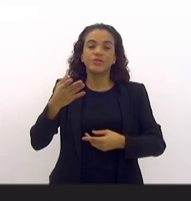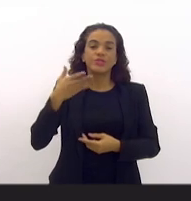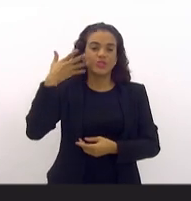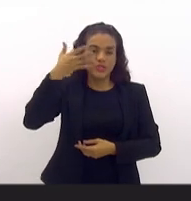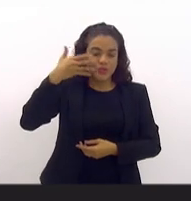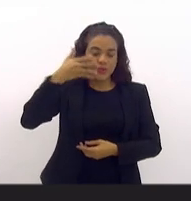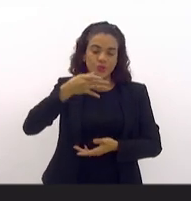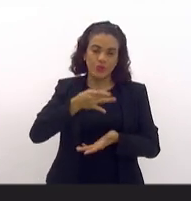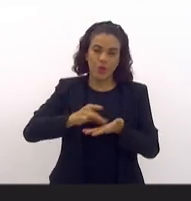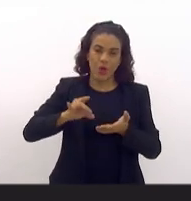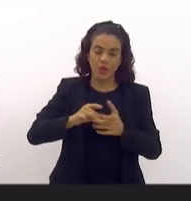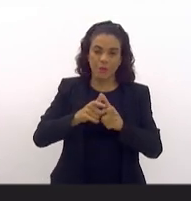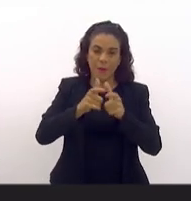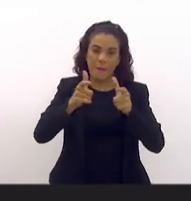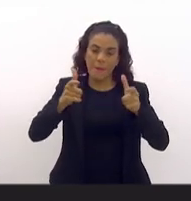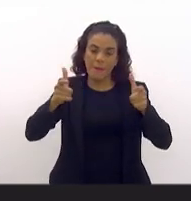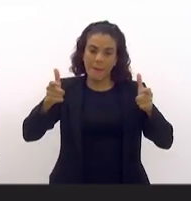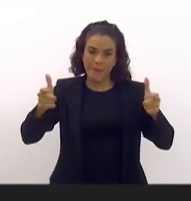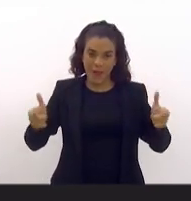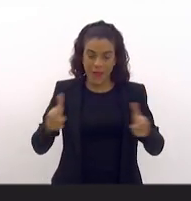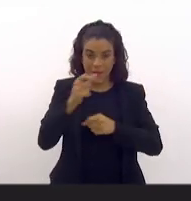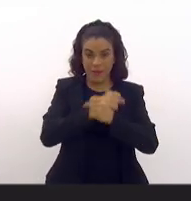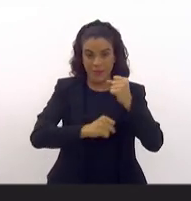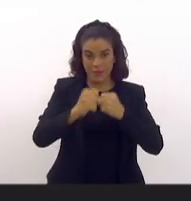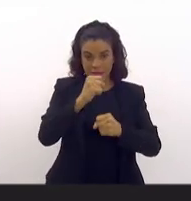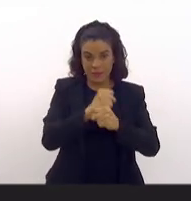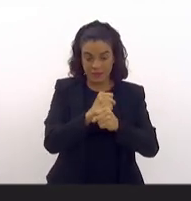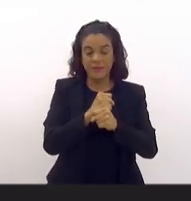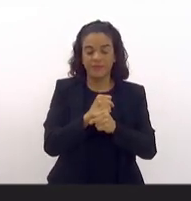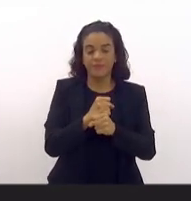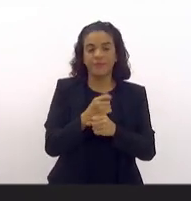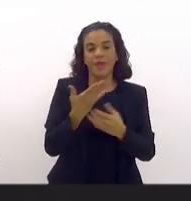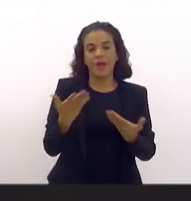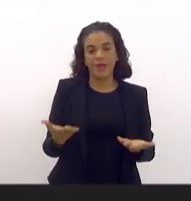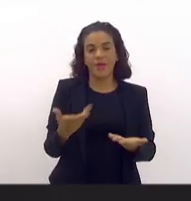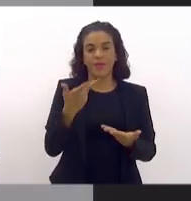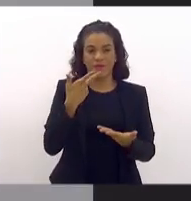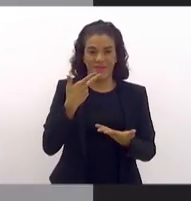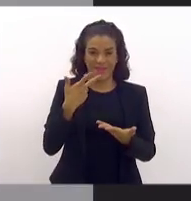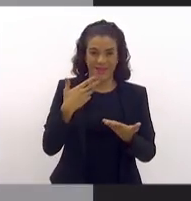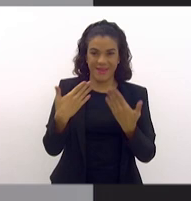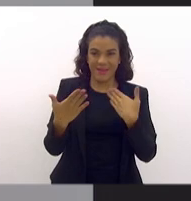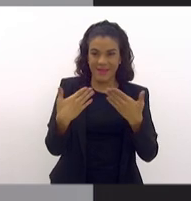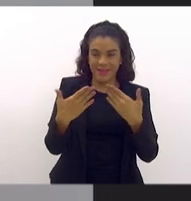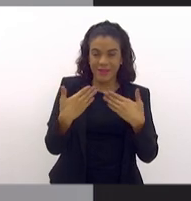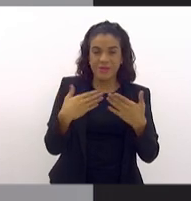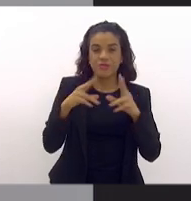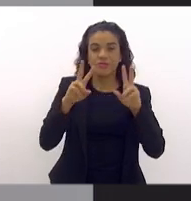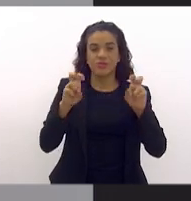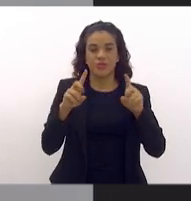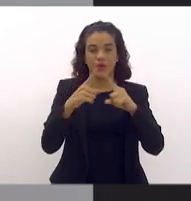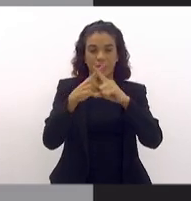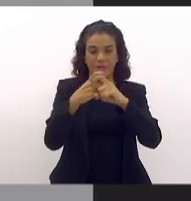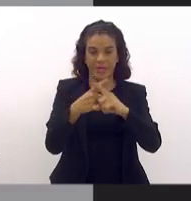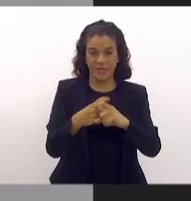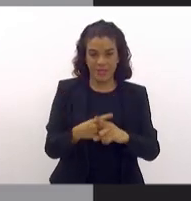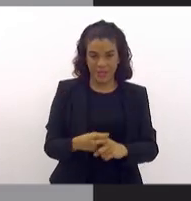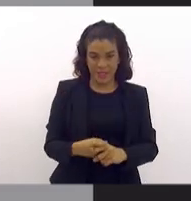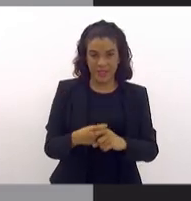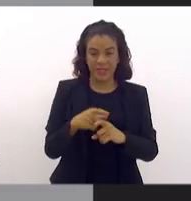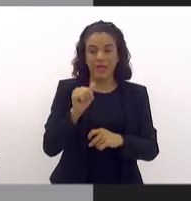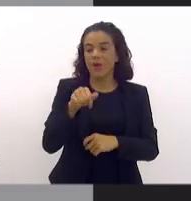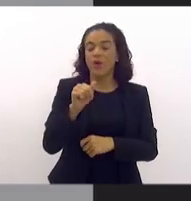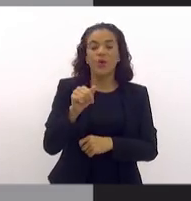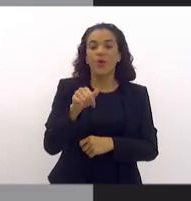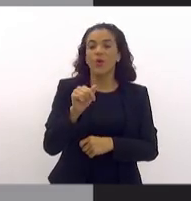que tiveram crescimento no ano passado. E aí, como eu tinha comentado sobre neonazismo, mostra